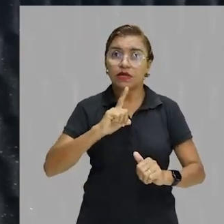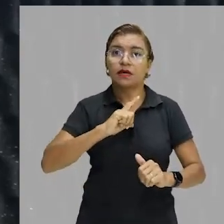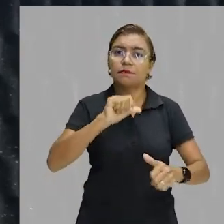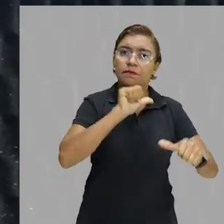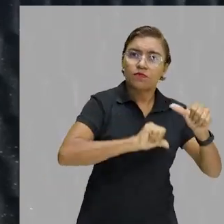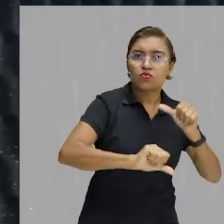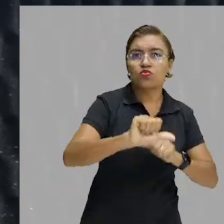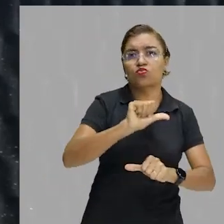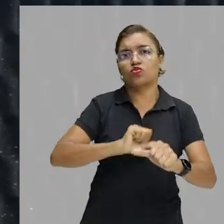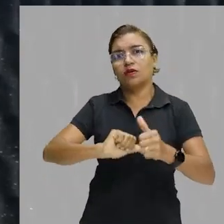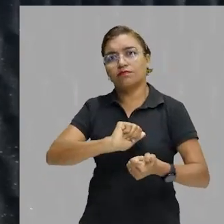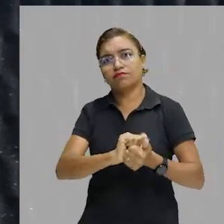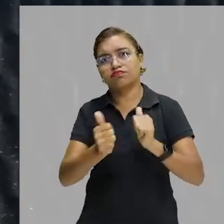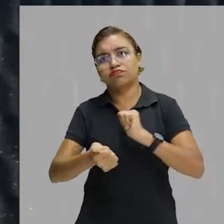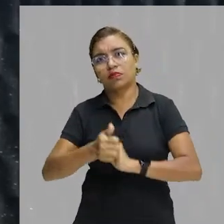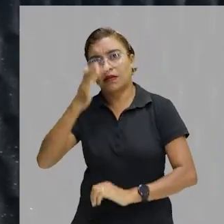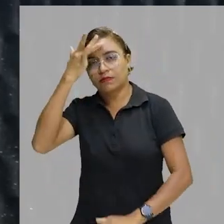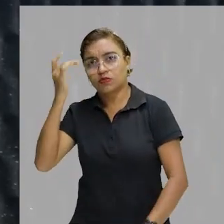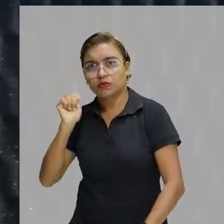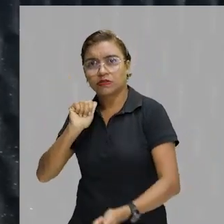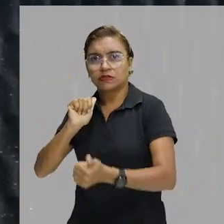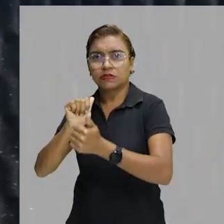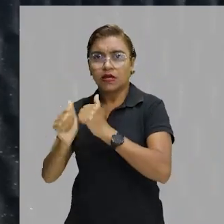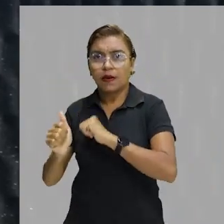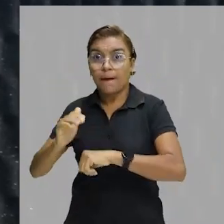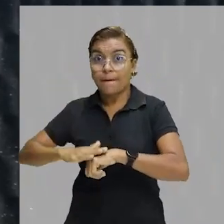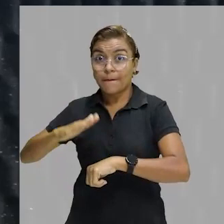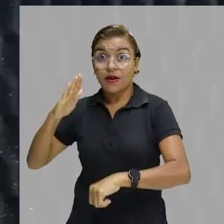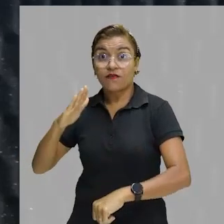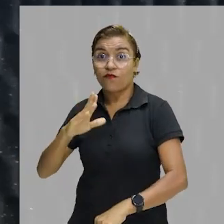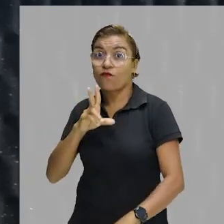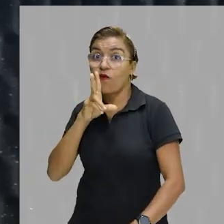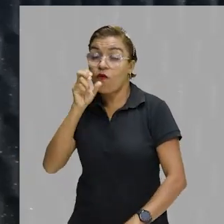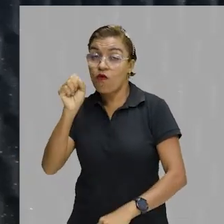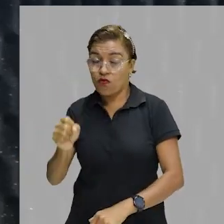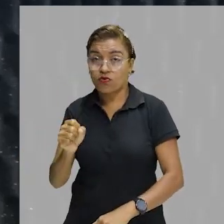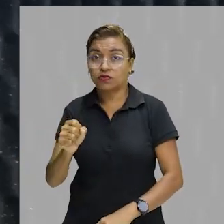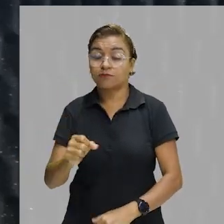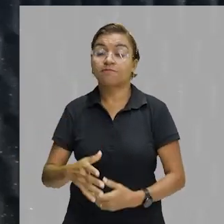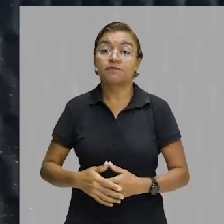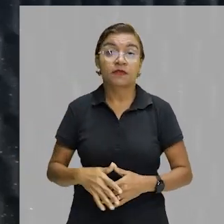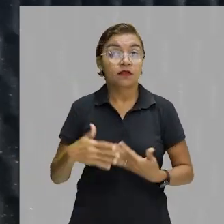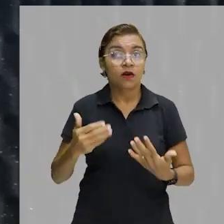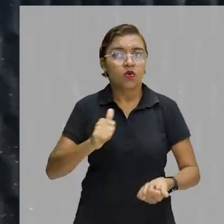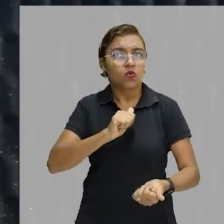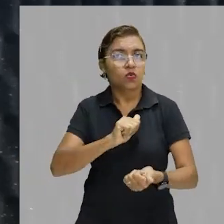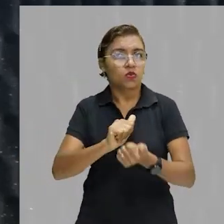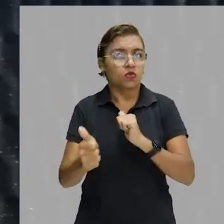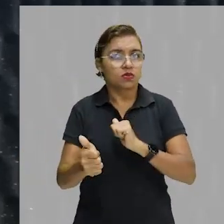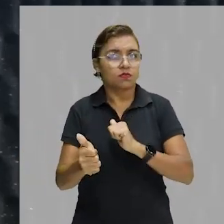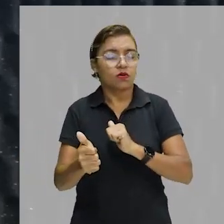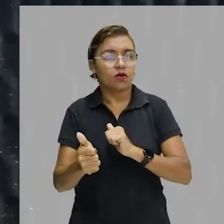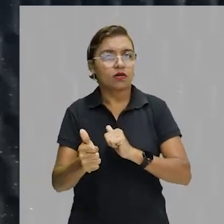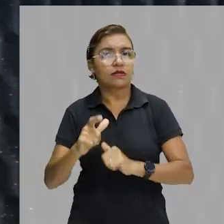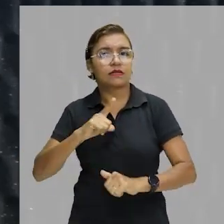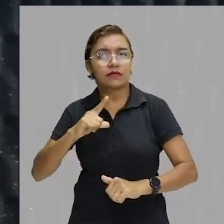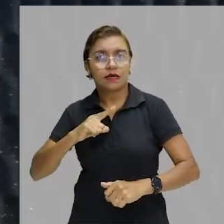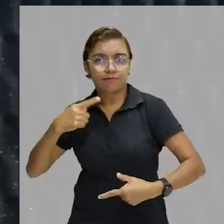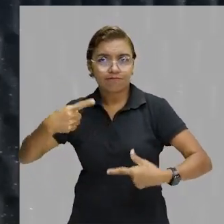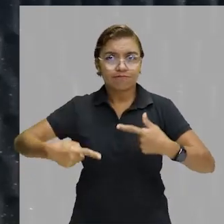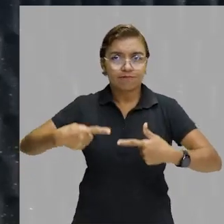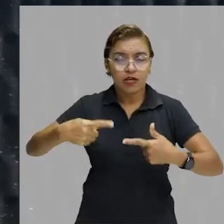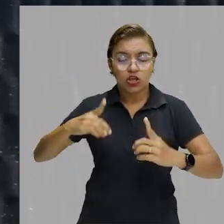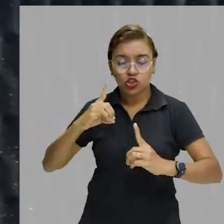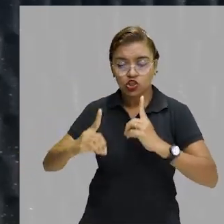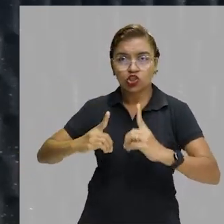Os atletas vão ficando mais fortes, tá certo? A performance atlética. Então, o esporte ele vai ficando mais dinâmico.